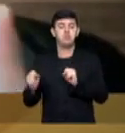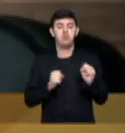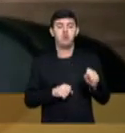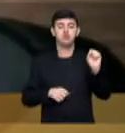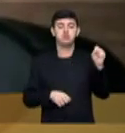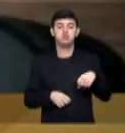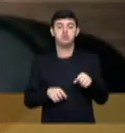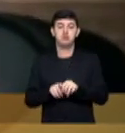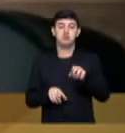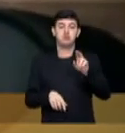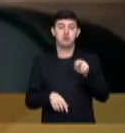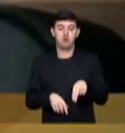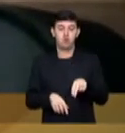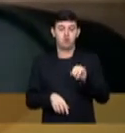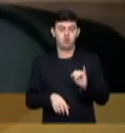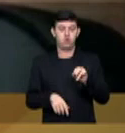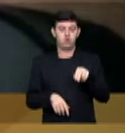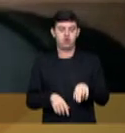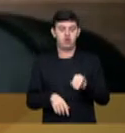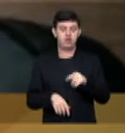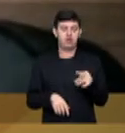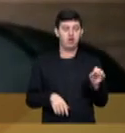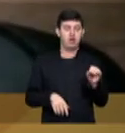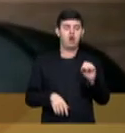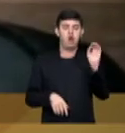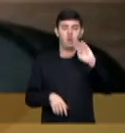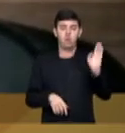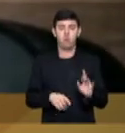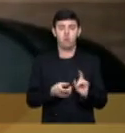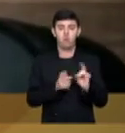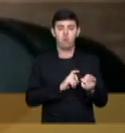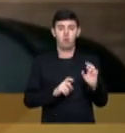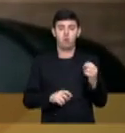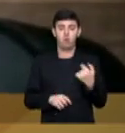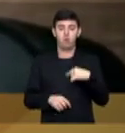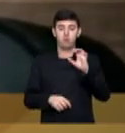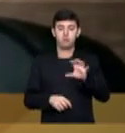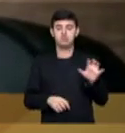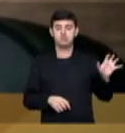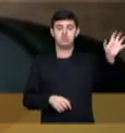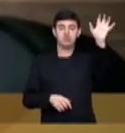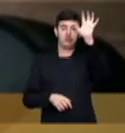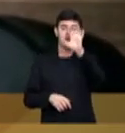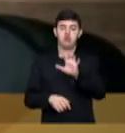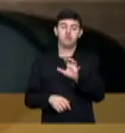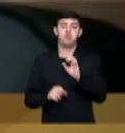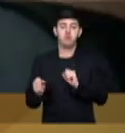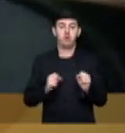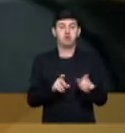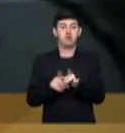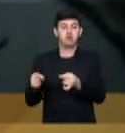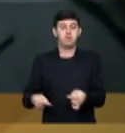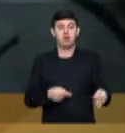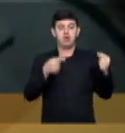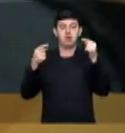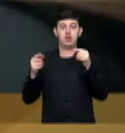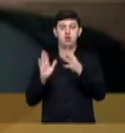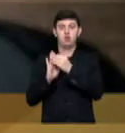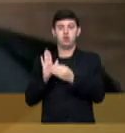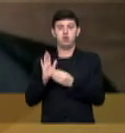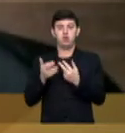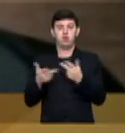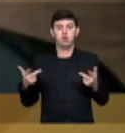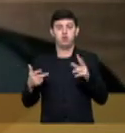a União ou mesmo os Estados-membros dispor sobre matérias que tangencialmente